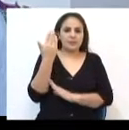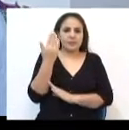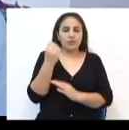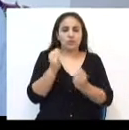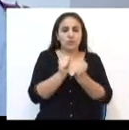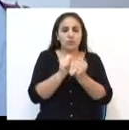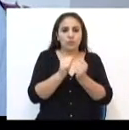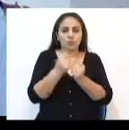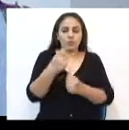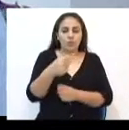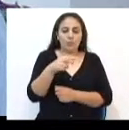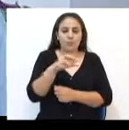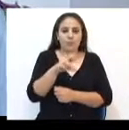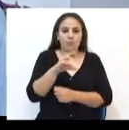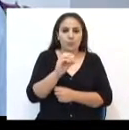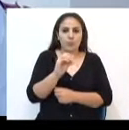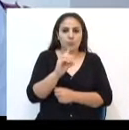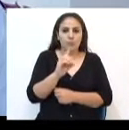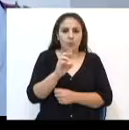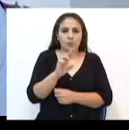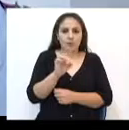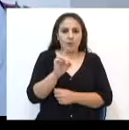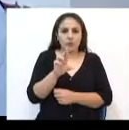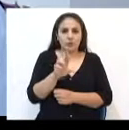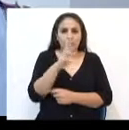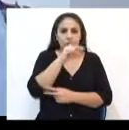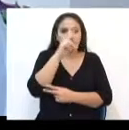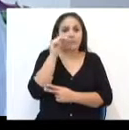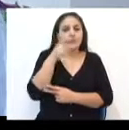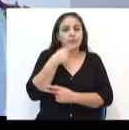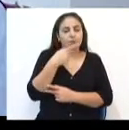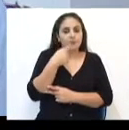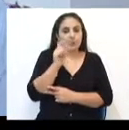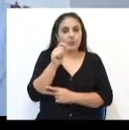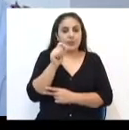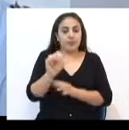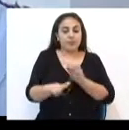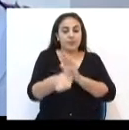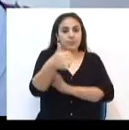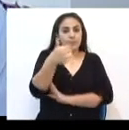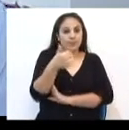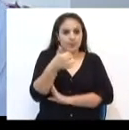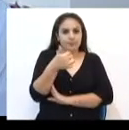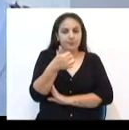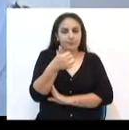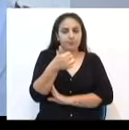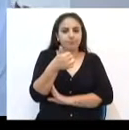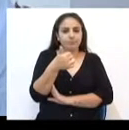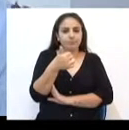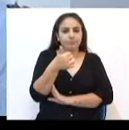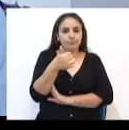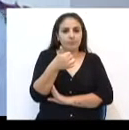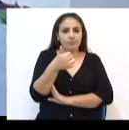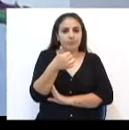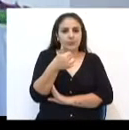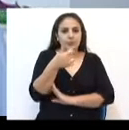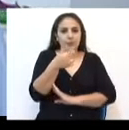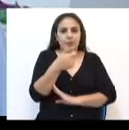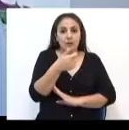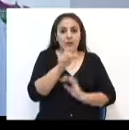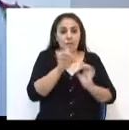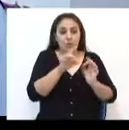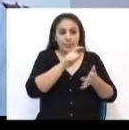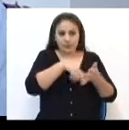passada com o procurador do município, onde ele definiu então, primeiramente, uma